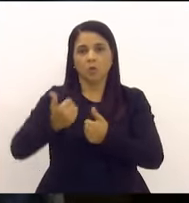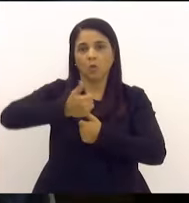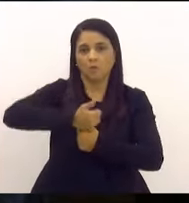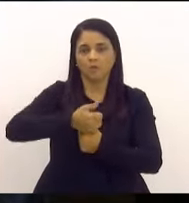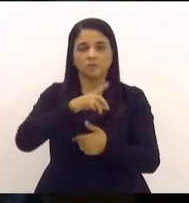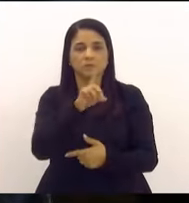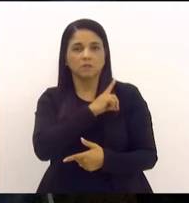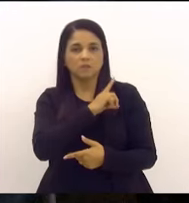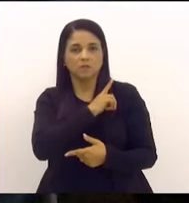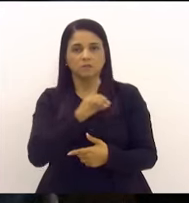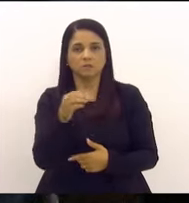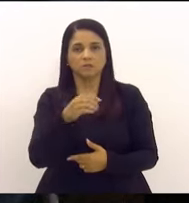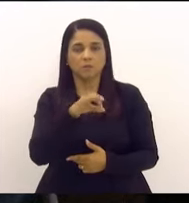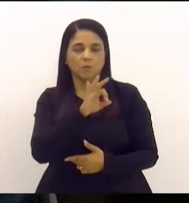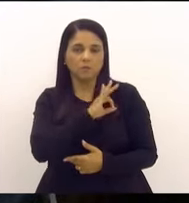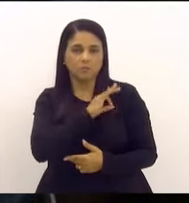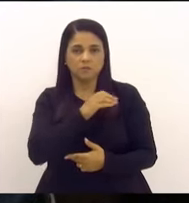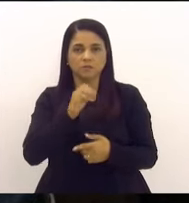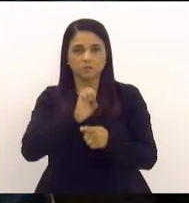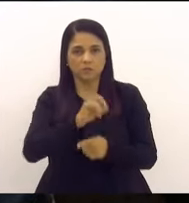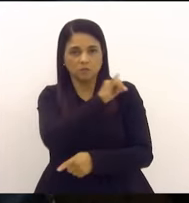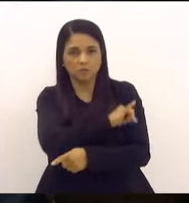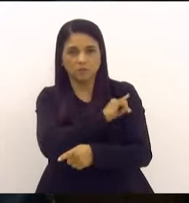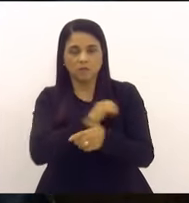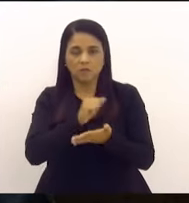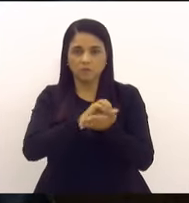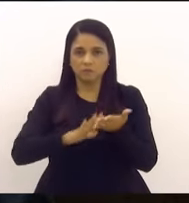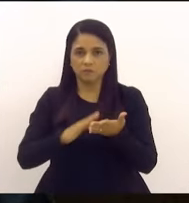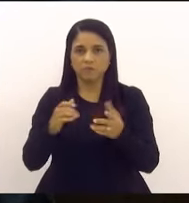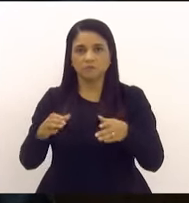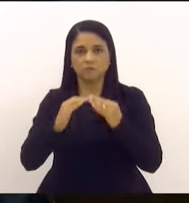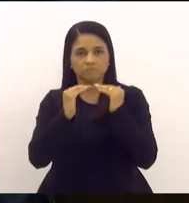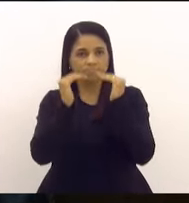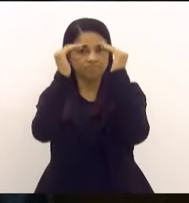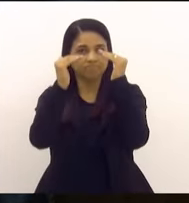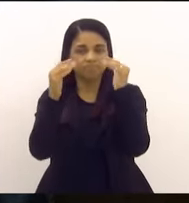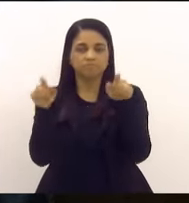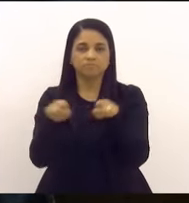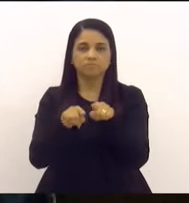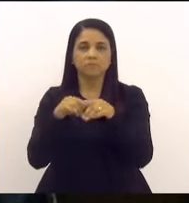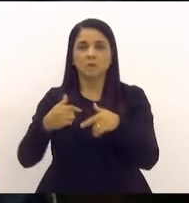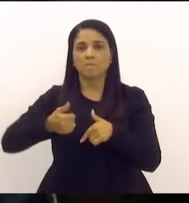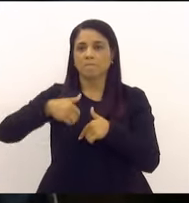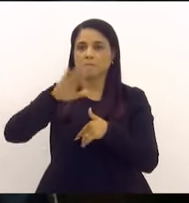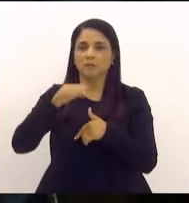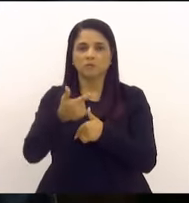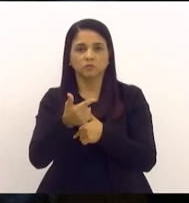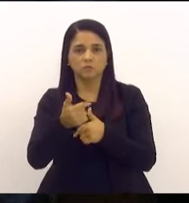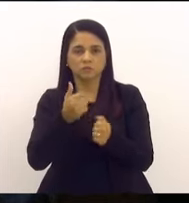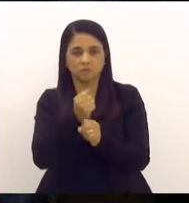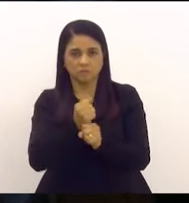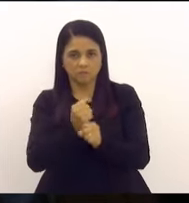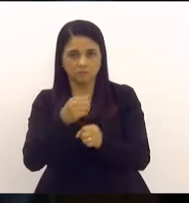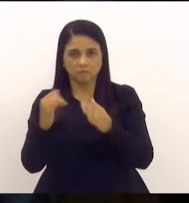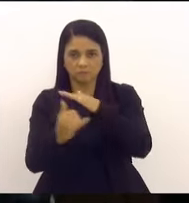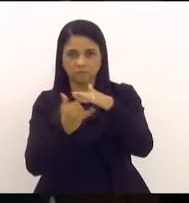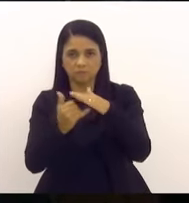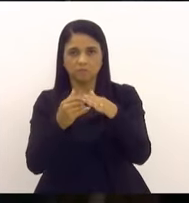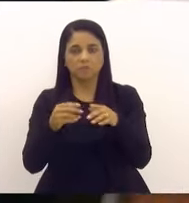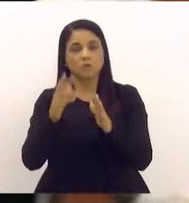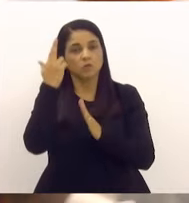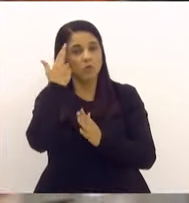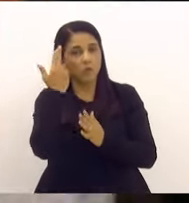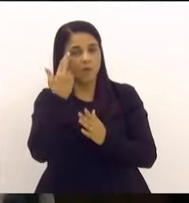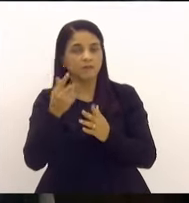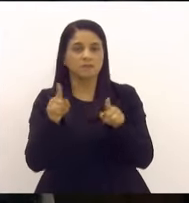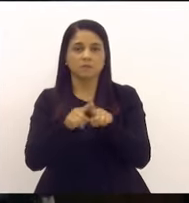de delegado de polícia do Estado do Rio de Janeiro, em atividade da classe mais elevada da carreira, com mais de 12 anos na instituição, competindo-lhe normatizar,